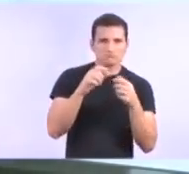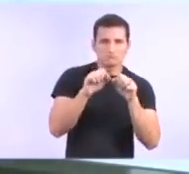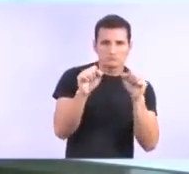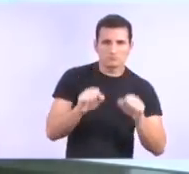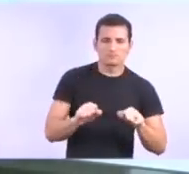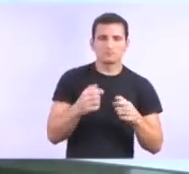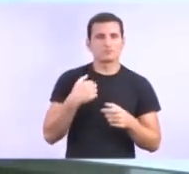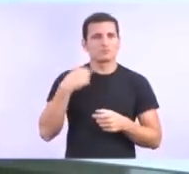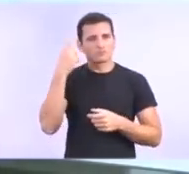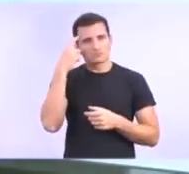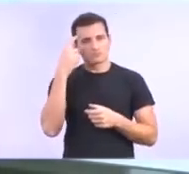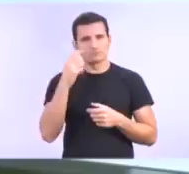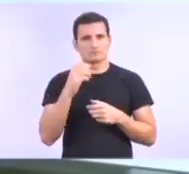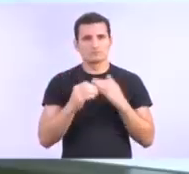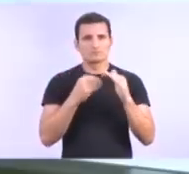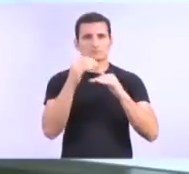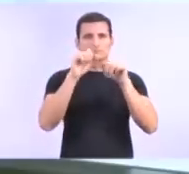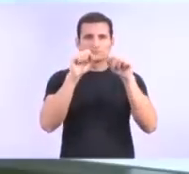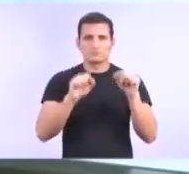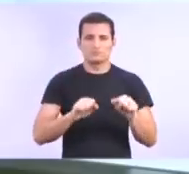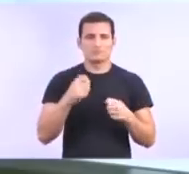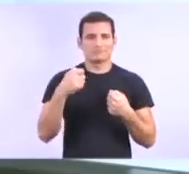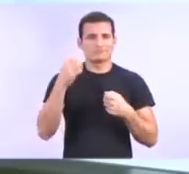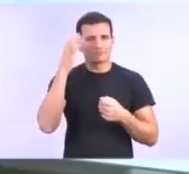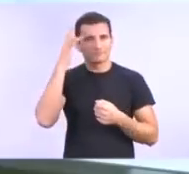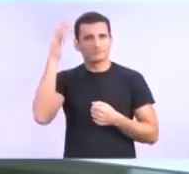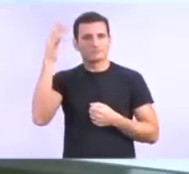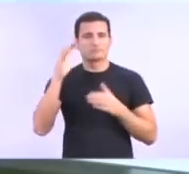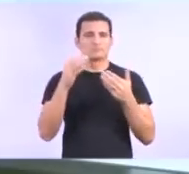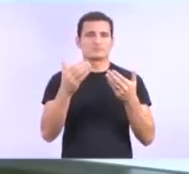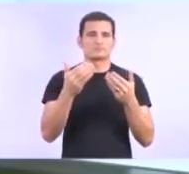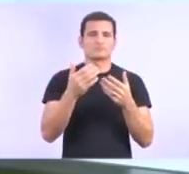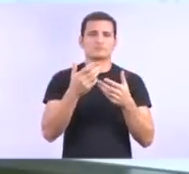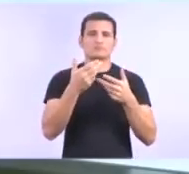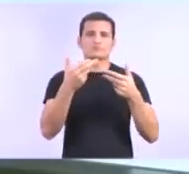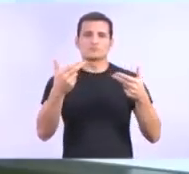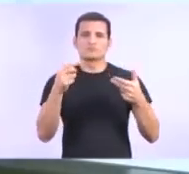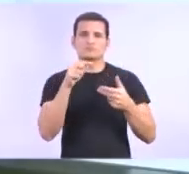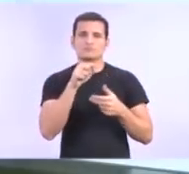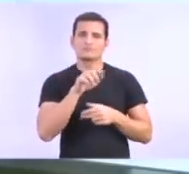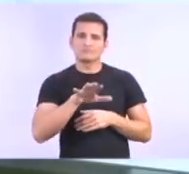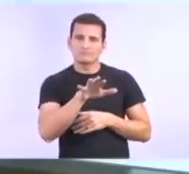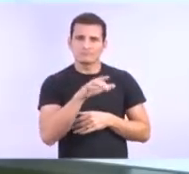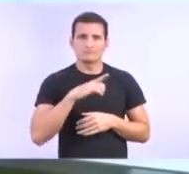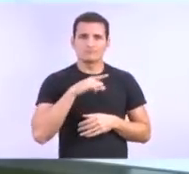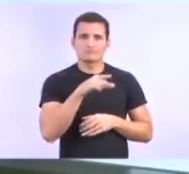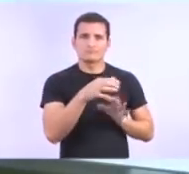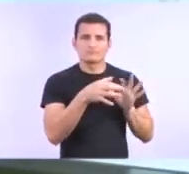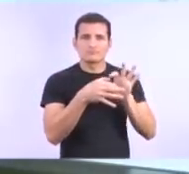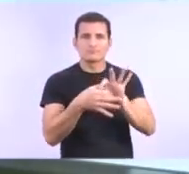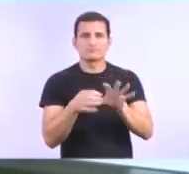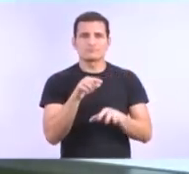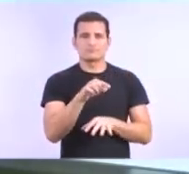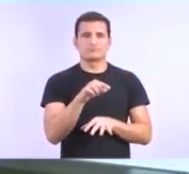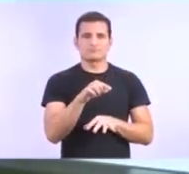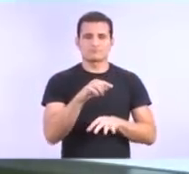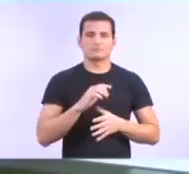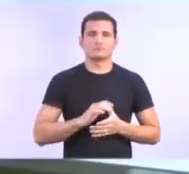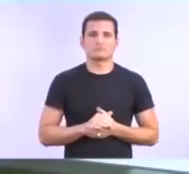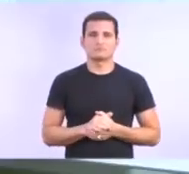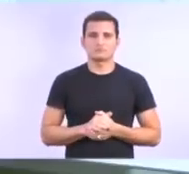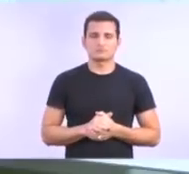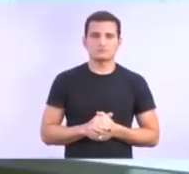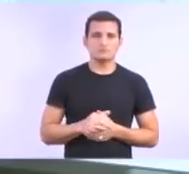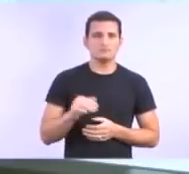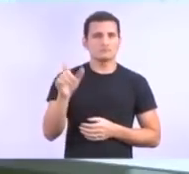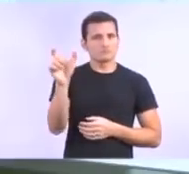vou desenvolver um sistema para algo, eu tenho que imaginar quais objetos compõem aquele ambiente, aquele contexto, né? No caso, o